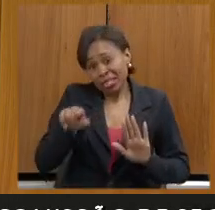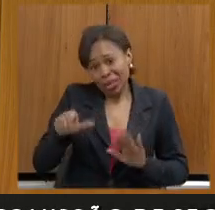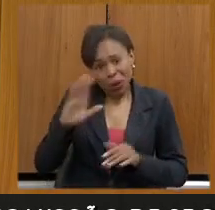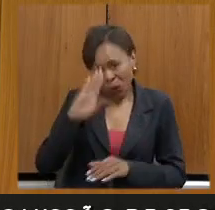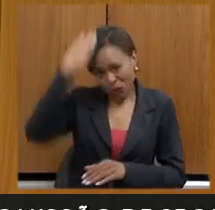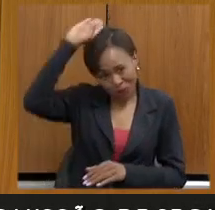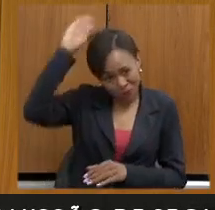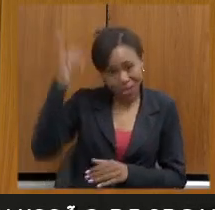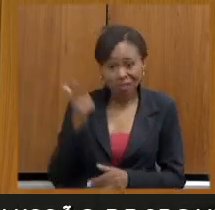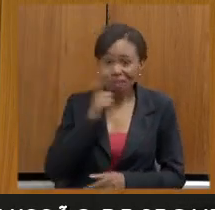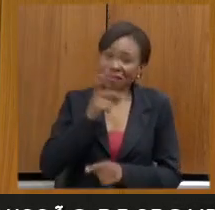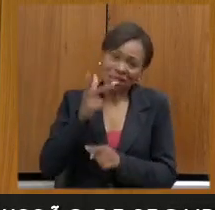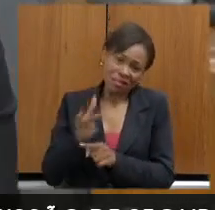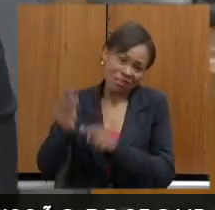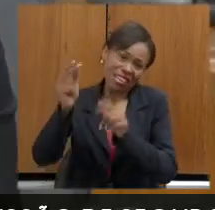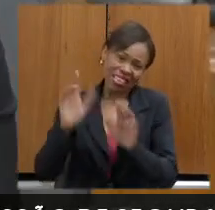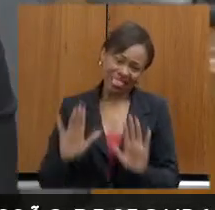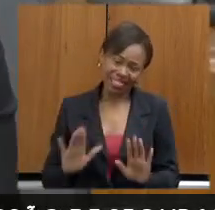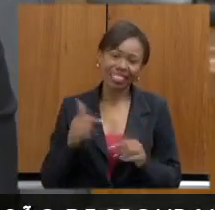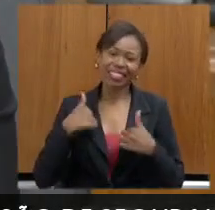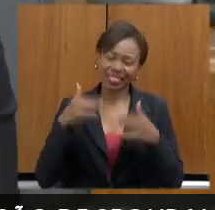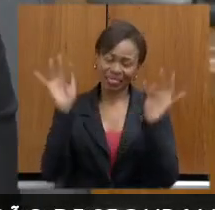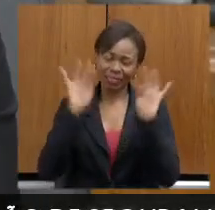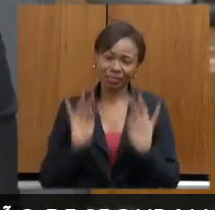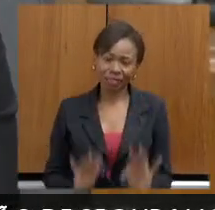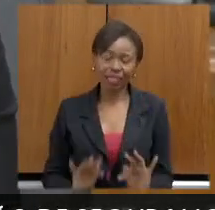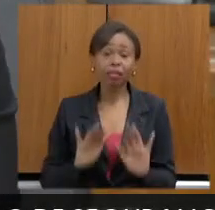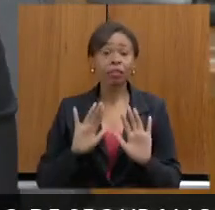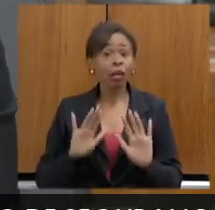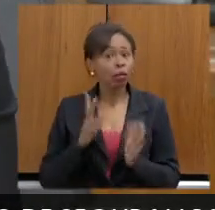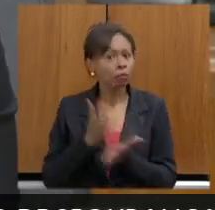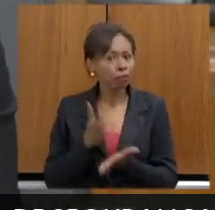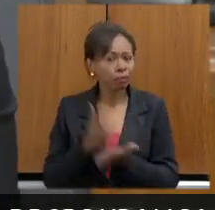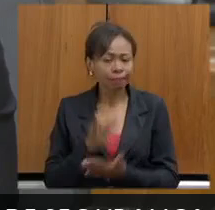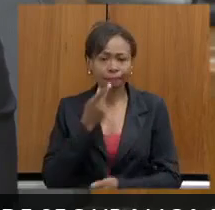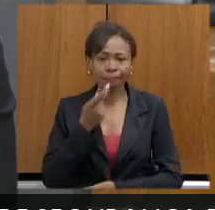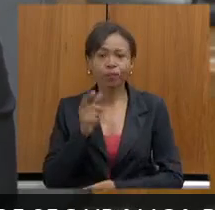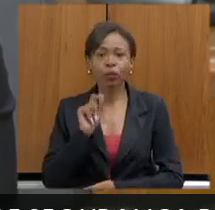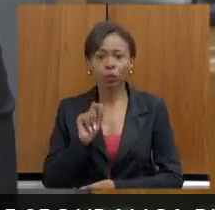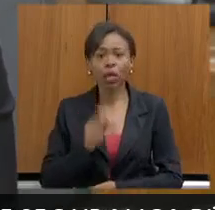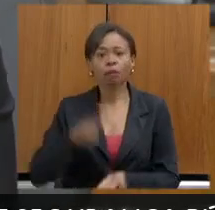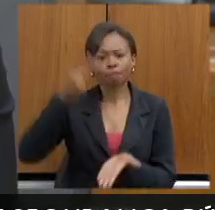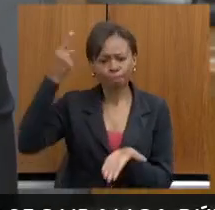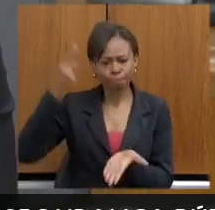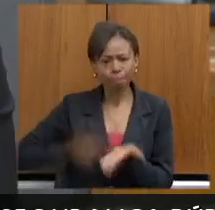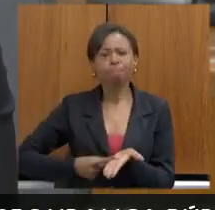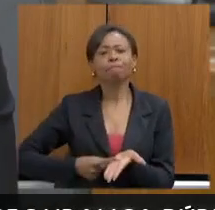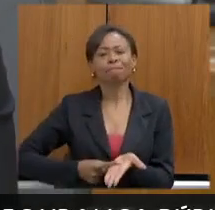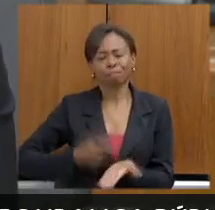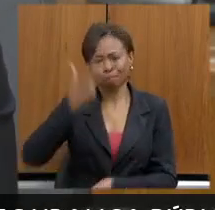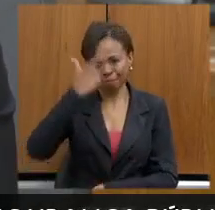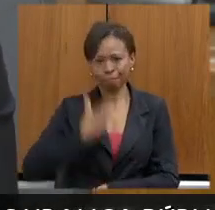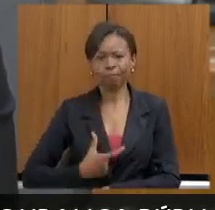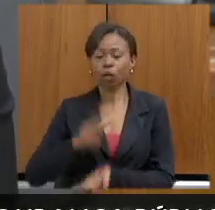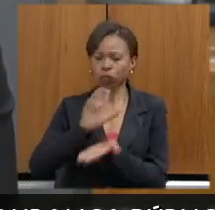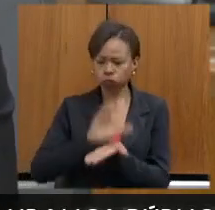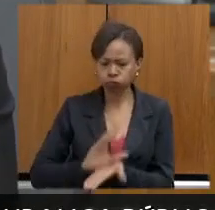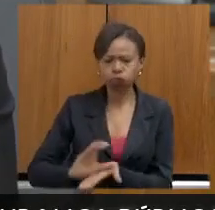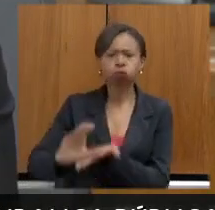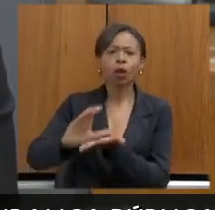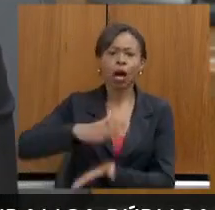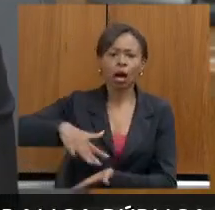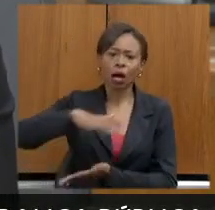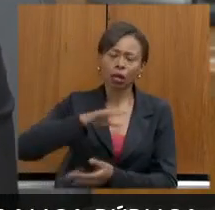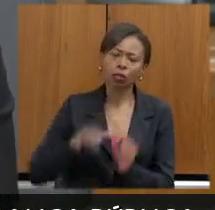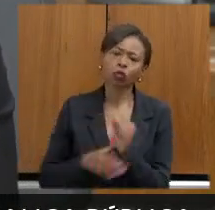bombeiros então fico muito feliz por isso mesmo é continuo dizendo que esse compromisso meu de encaminhar recursos